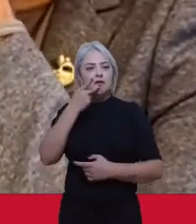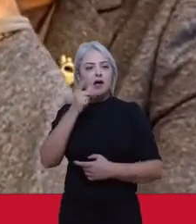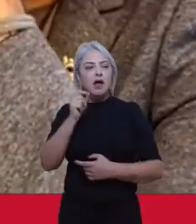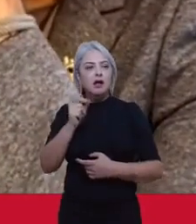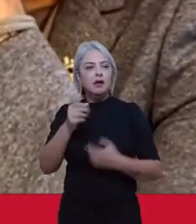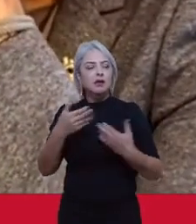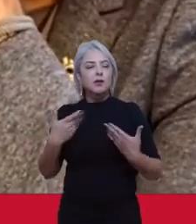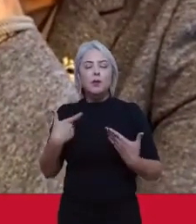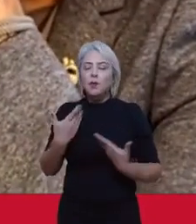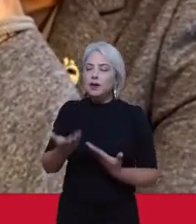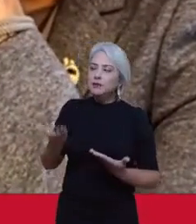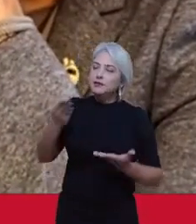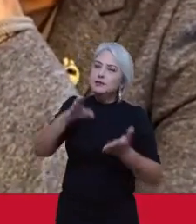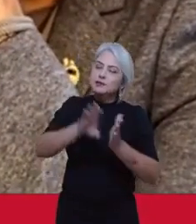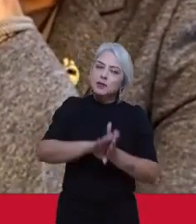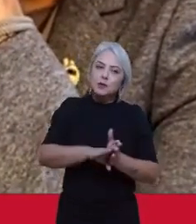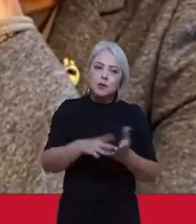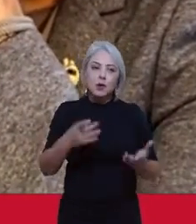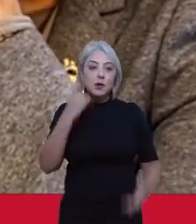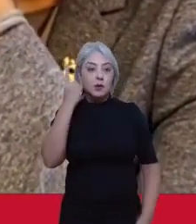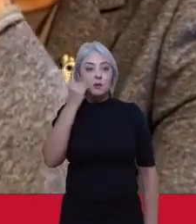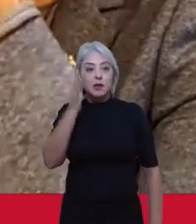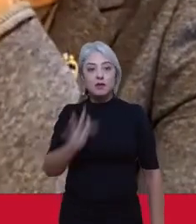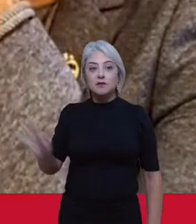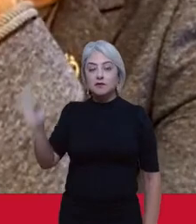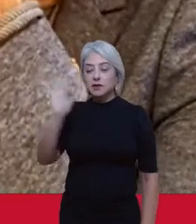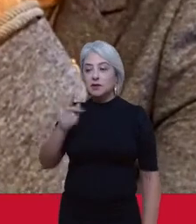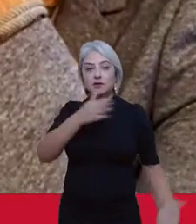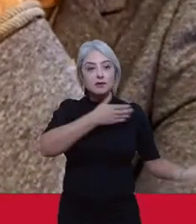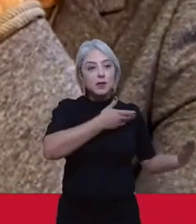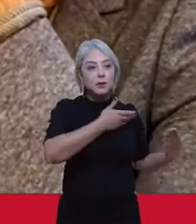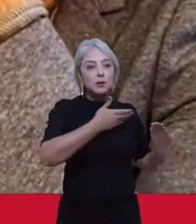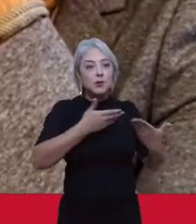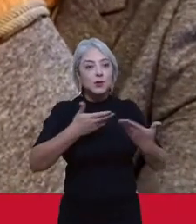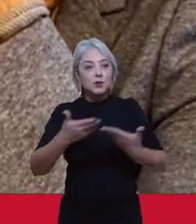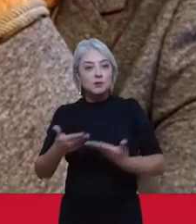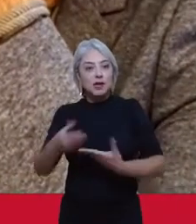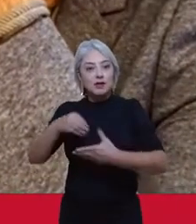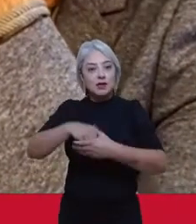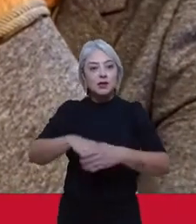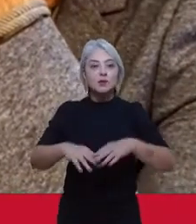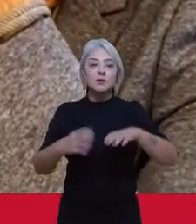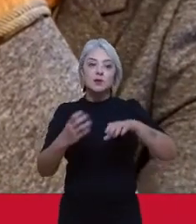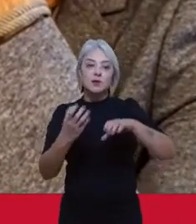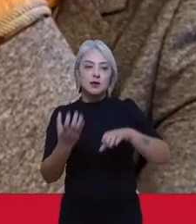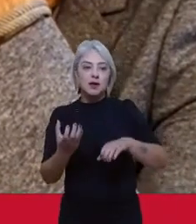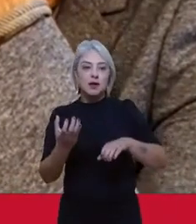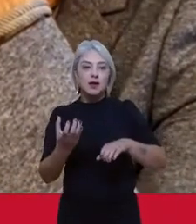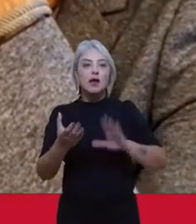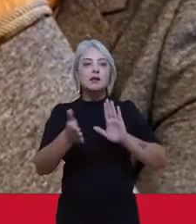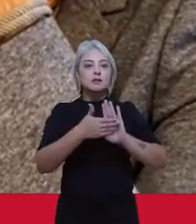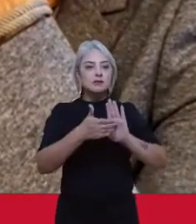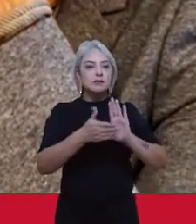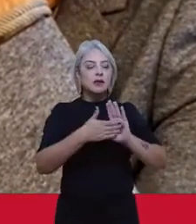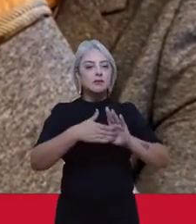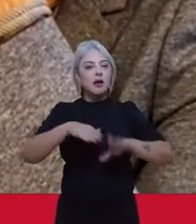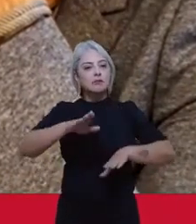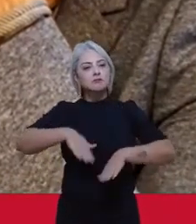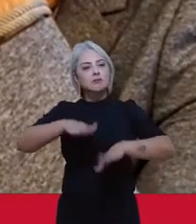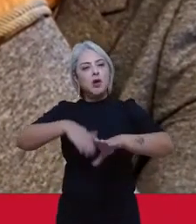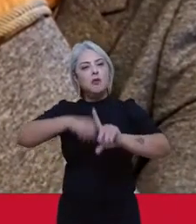fale disso, porque quando você veio para cá, como deputado federal, você trouxe para o Congresso Nacional esta pauta do